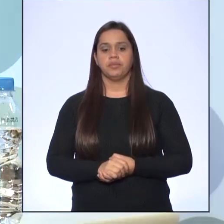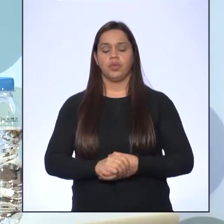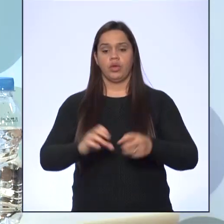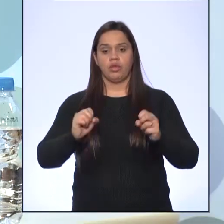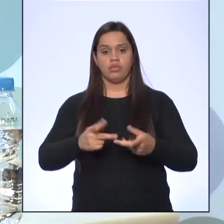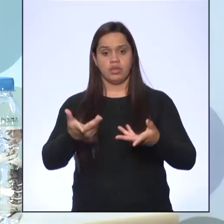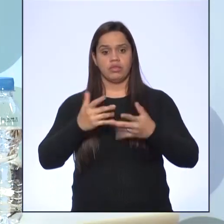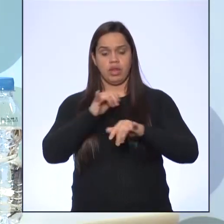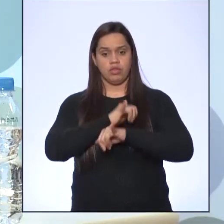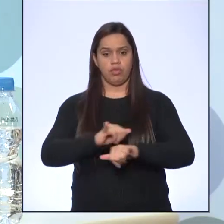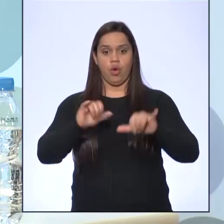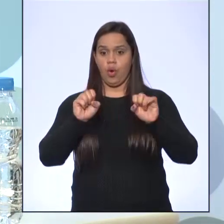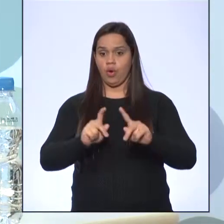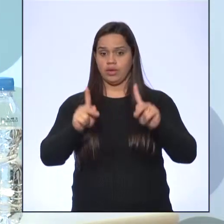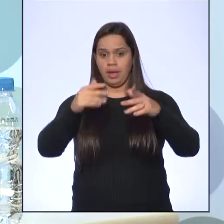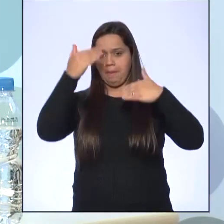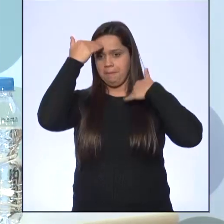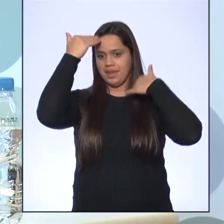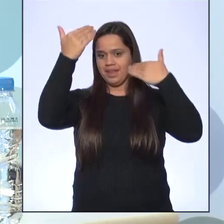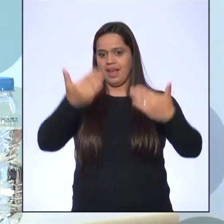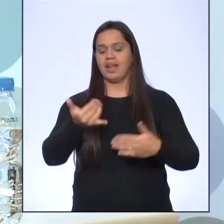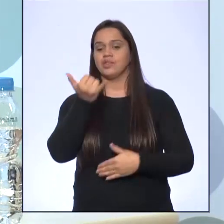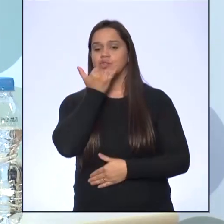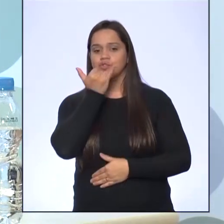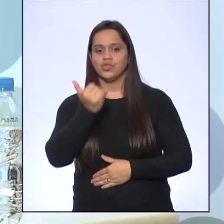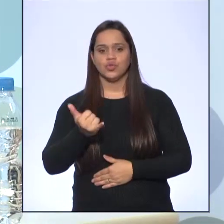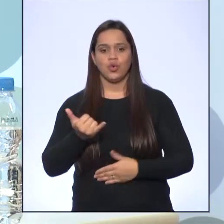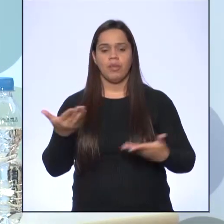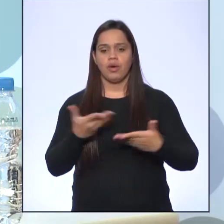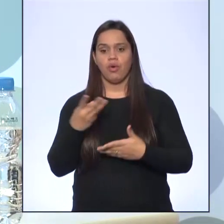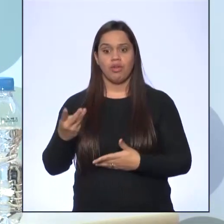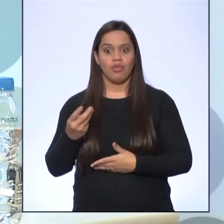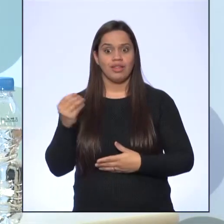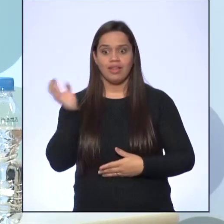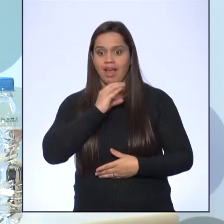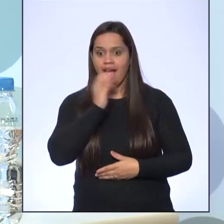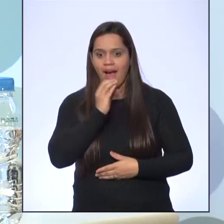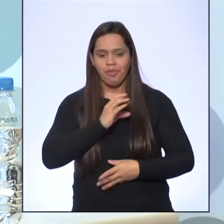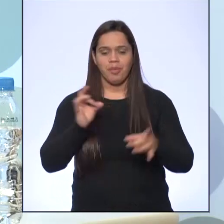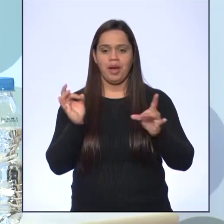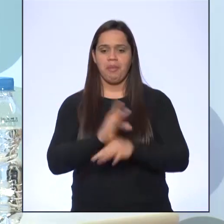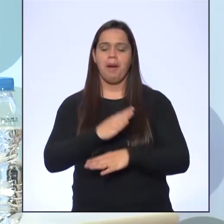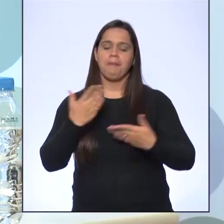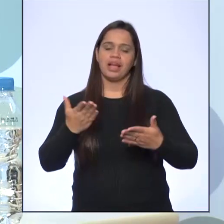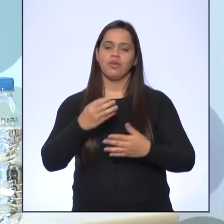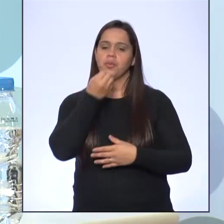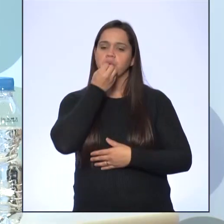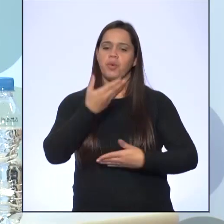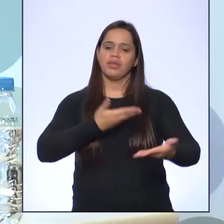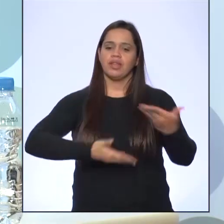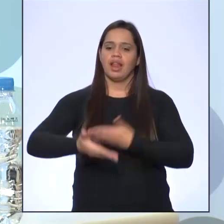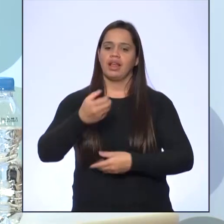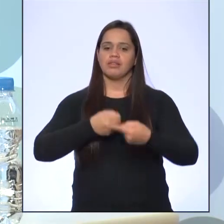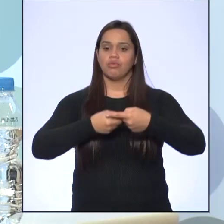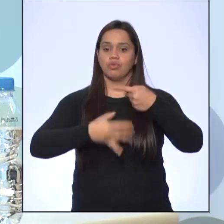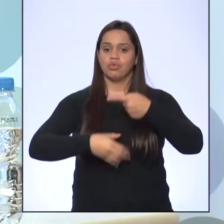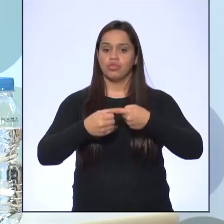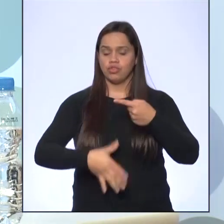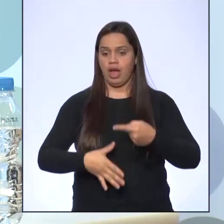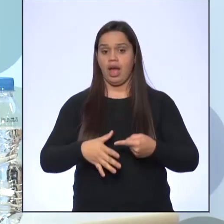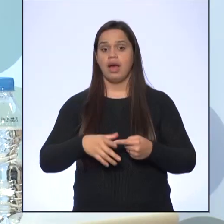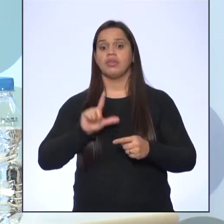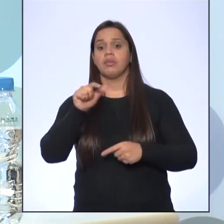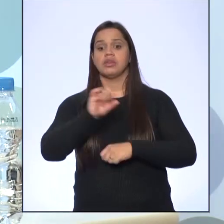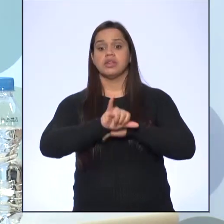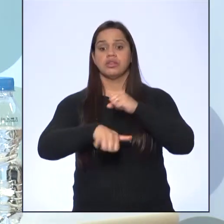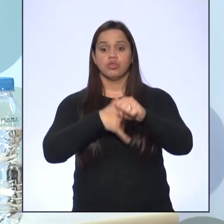divulgar. E é isso, pessoal. Obrigada. Desculpa agora a Obrigada correria no pela aula. final. Mas foi ótima a interação de vocês no chat. Peguem